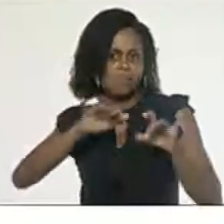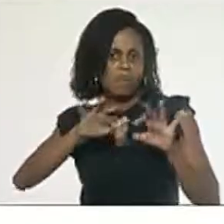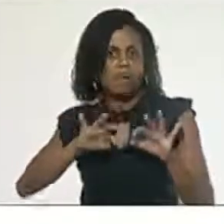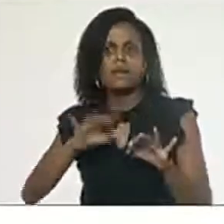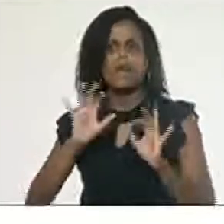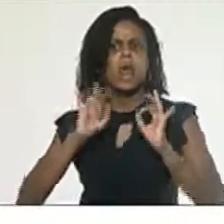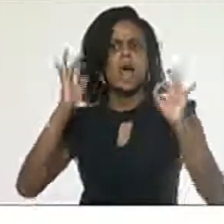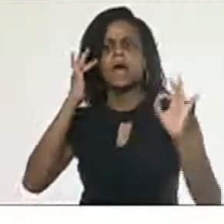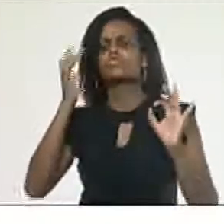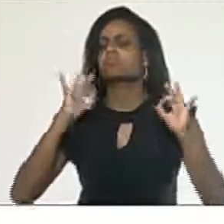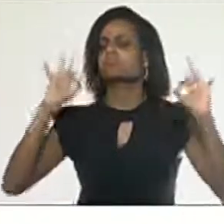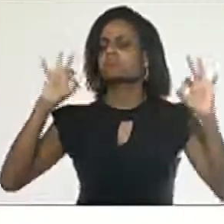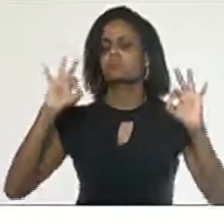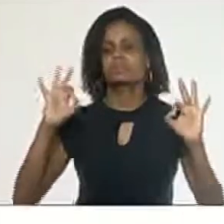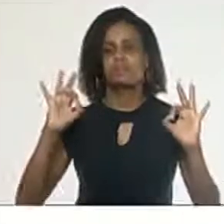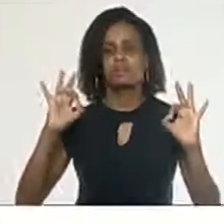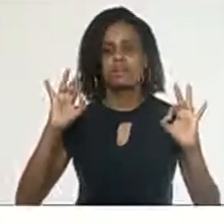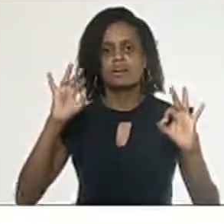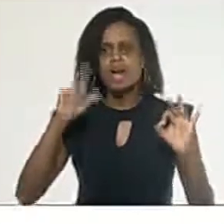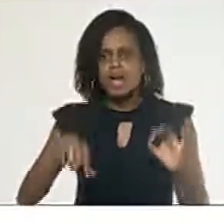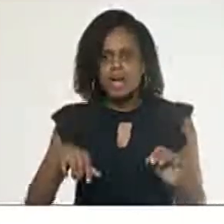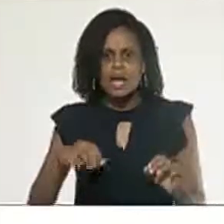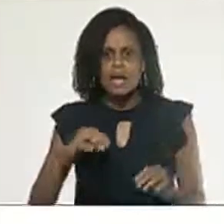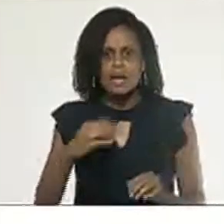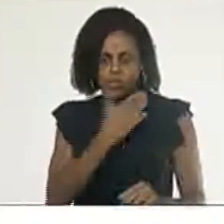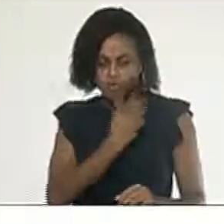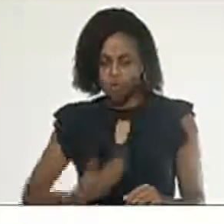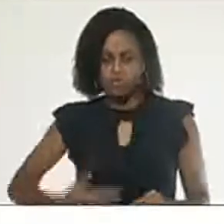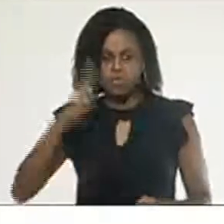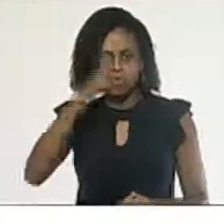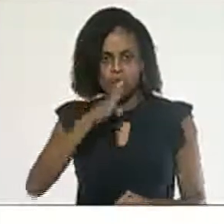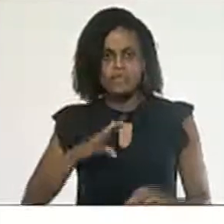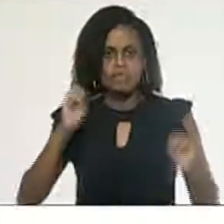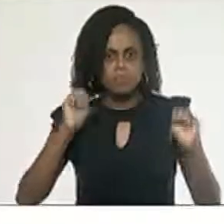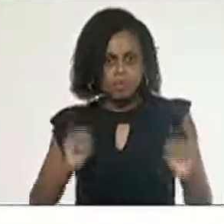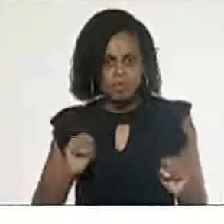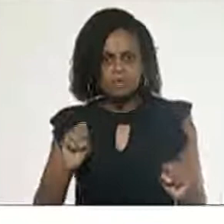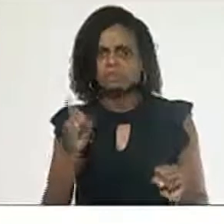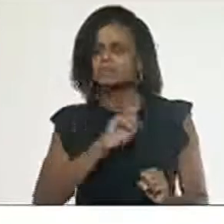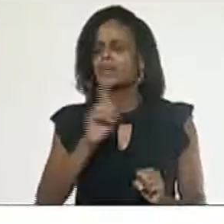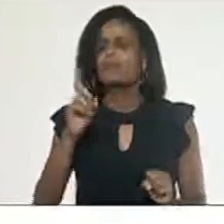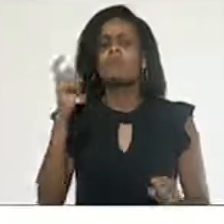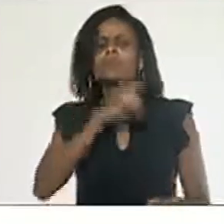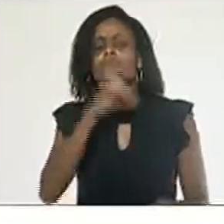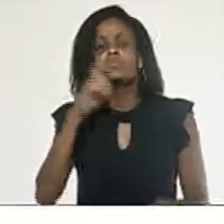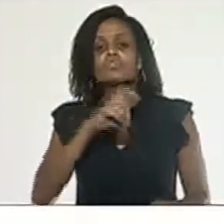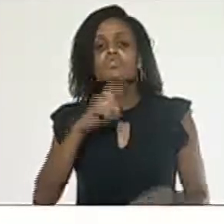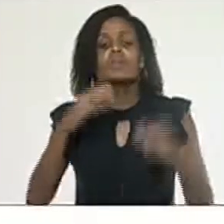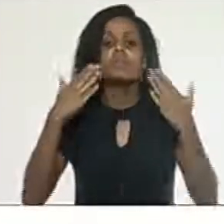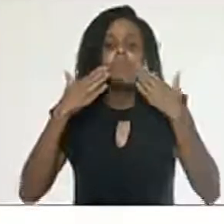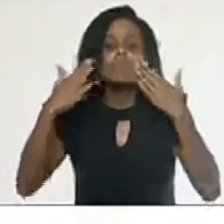de governar o Brasil. Isso é uma forma leviana de se apresentar para a